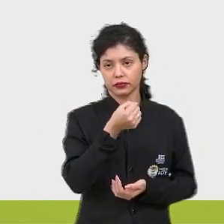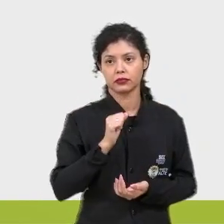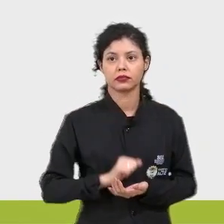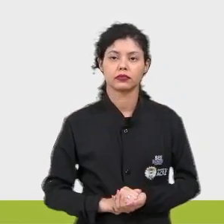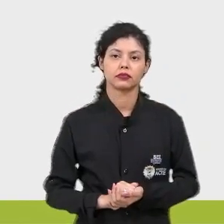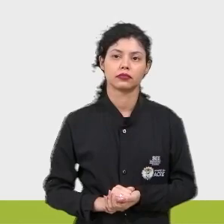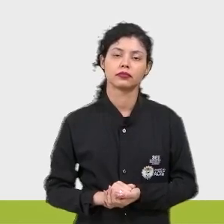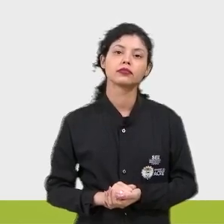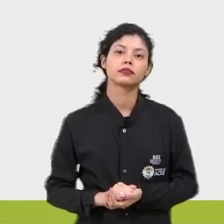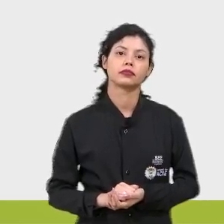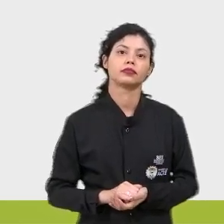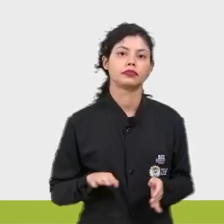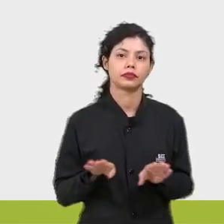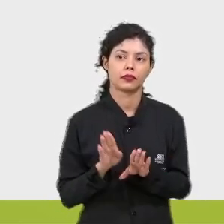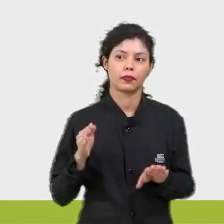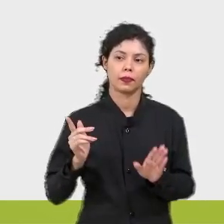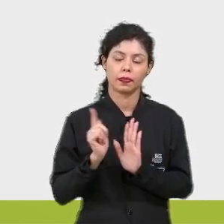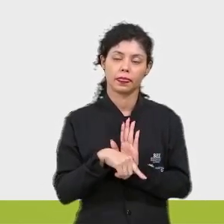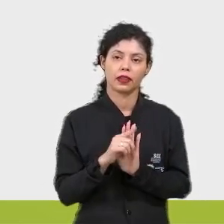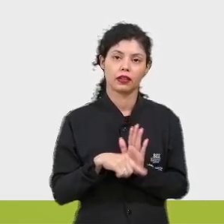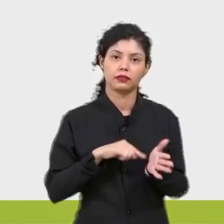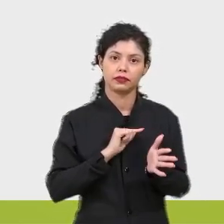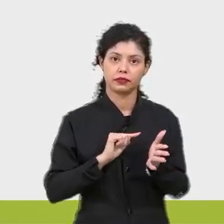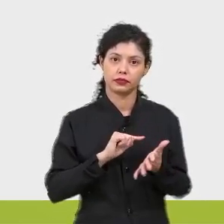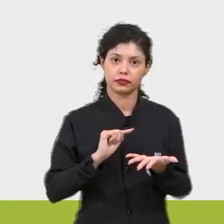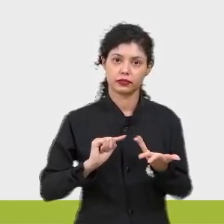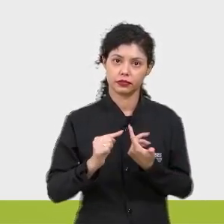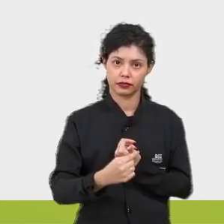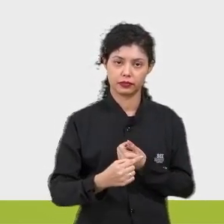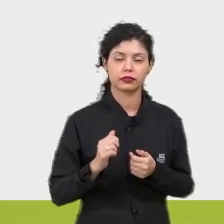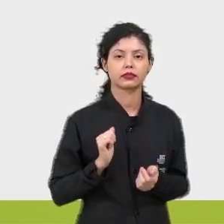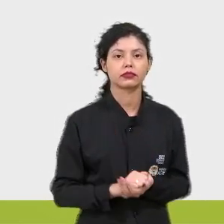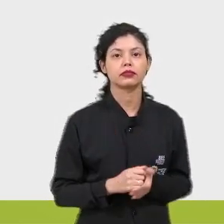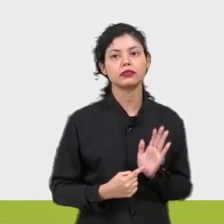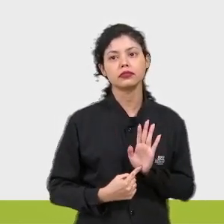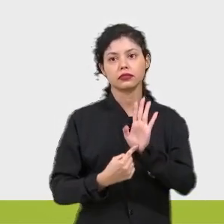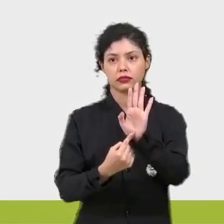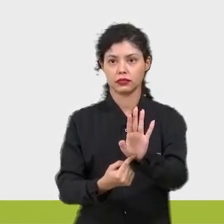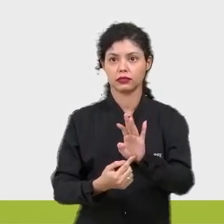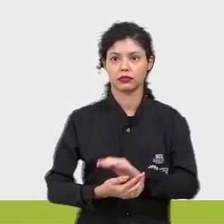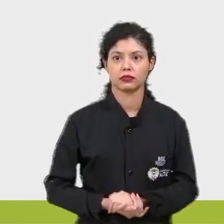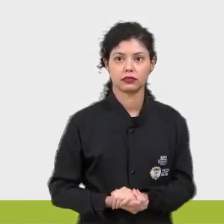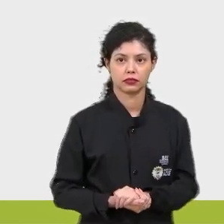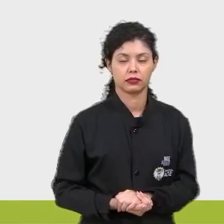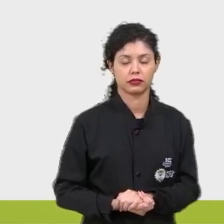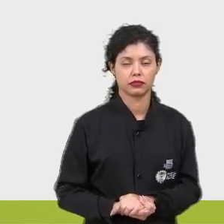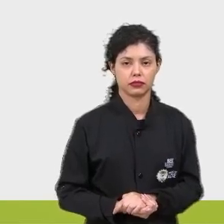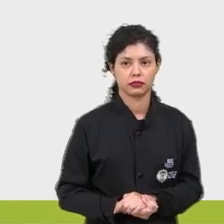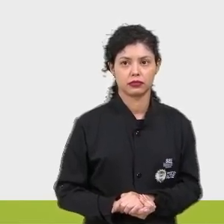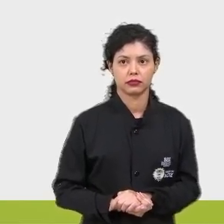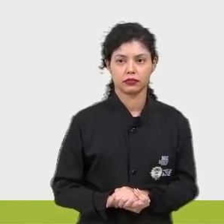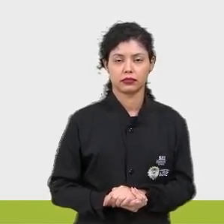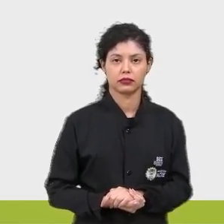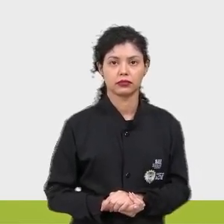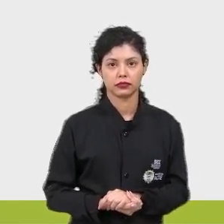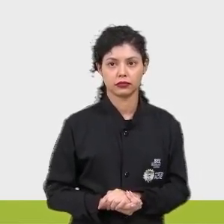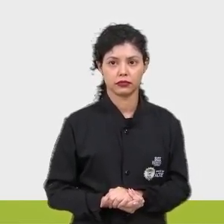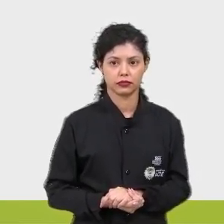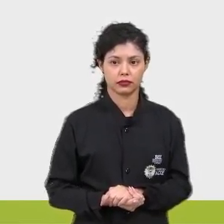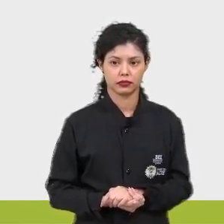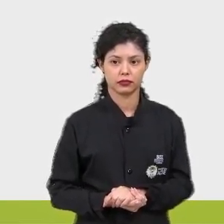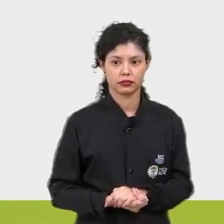são gêneros dentro da tipologia expositiva. Eu tenho apenas uma